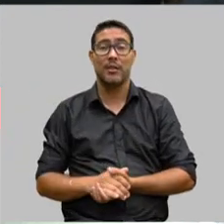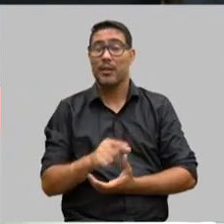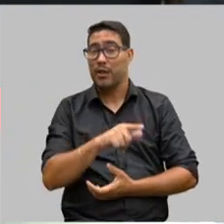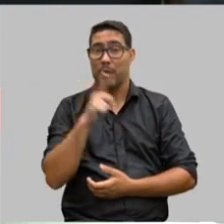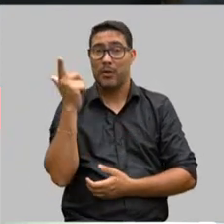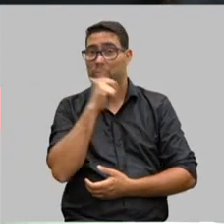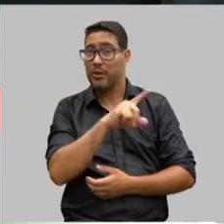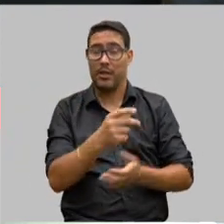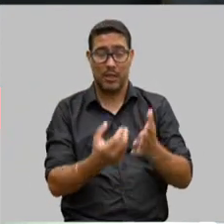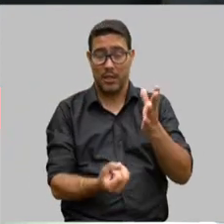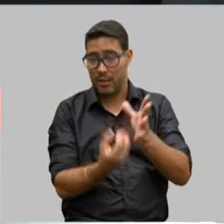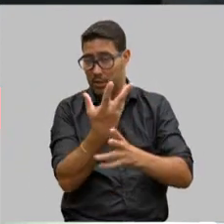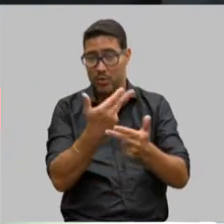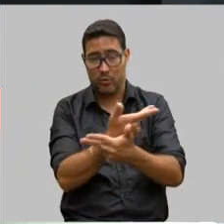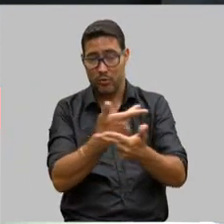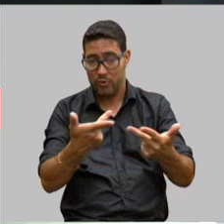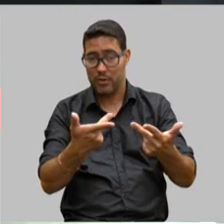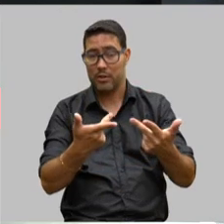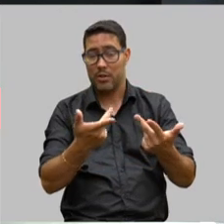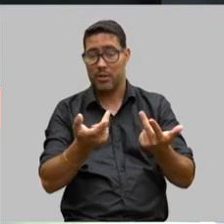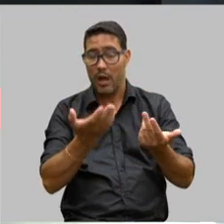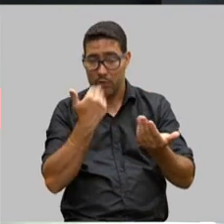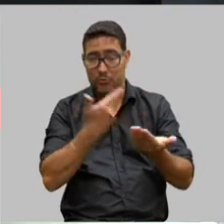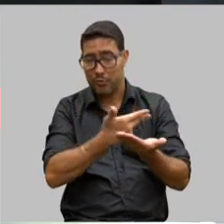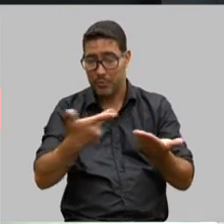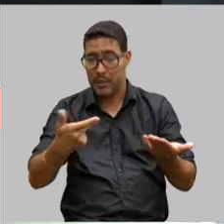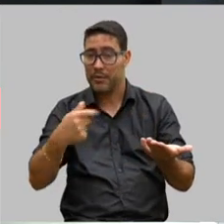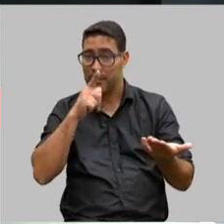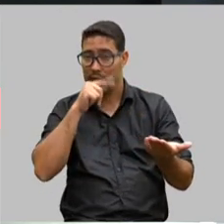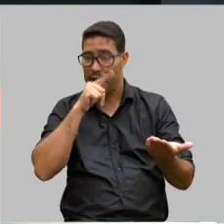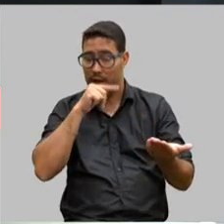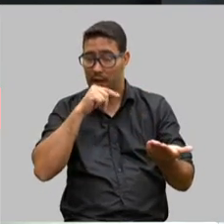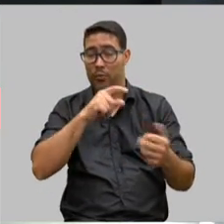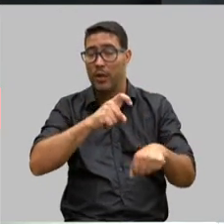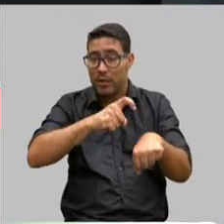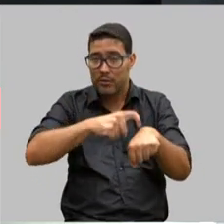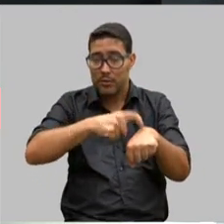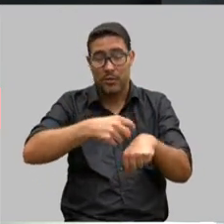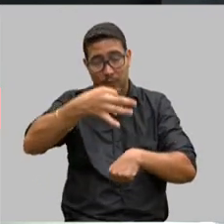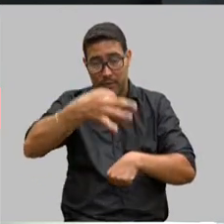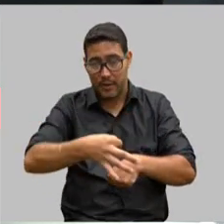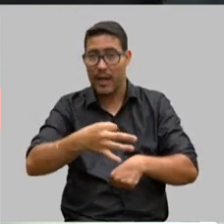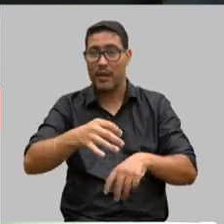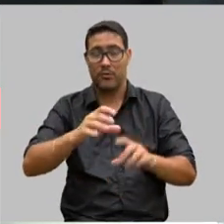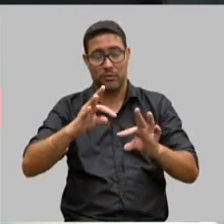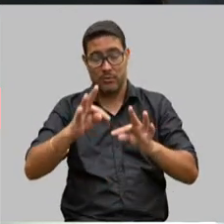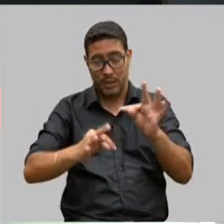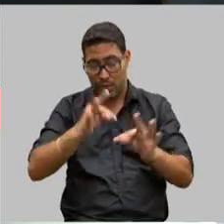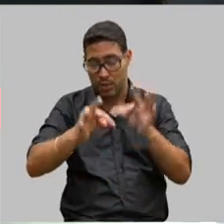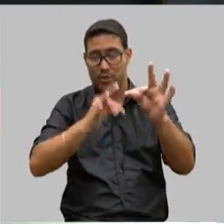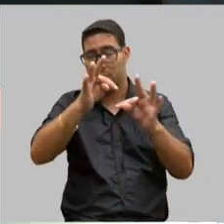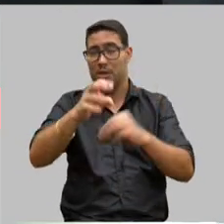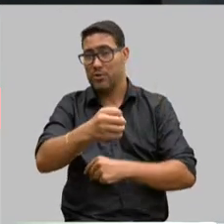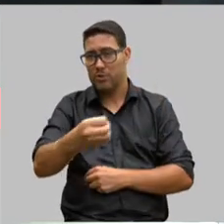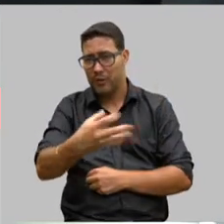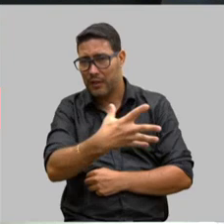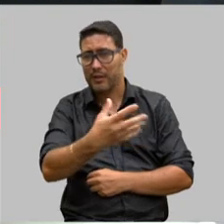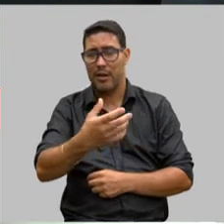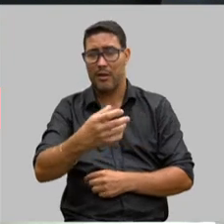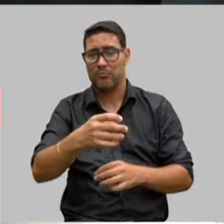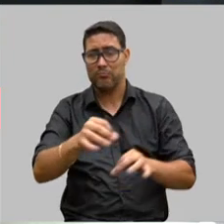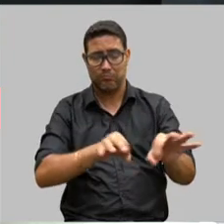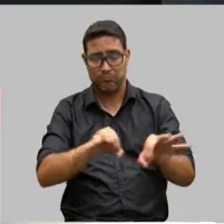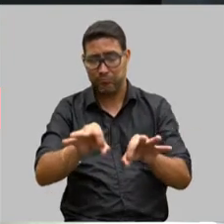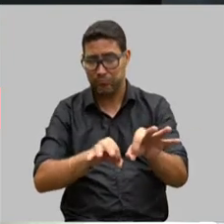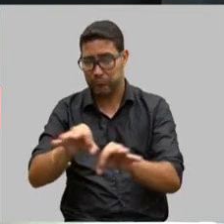evidentemente, você precisa de água, você precisa das condições certas, do manejo adequado, de tecnologia, de inovação. E é isso que o